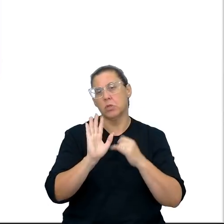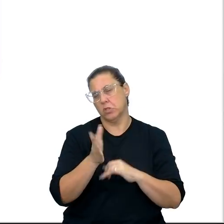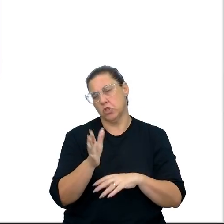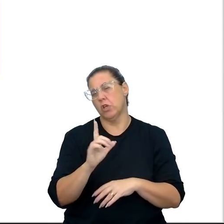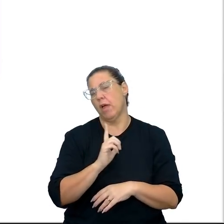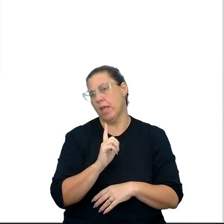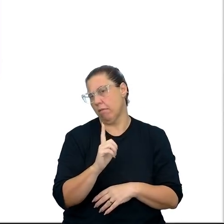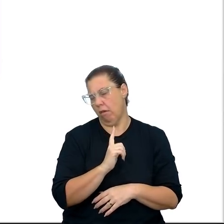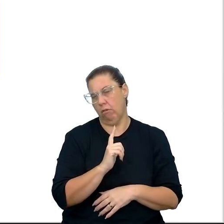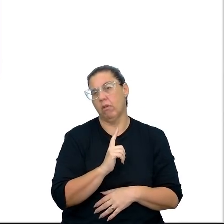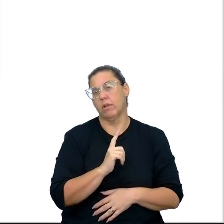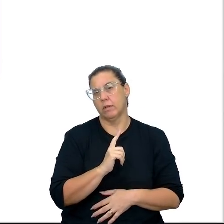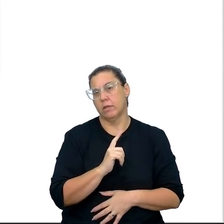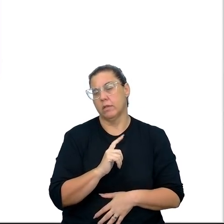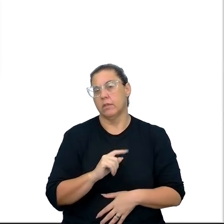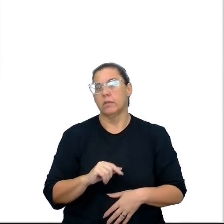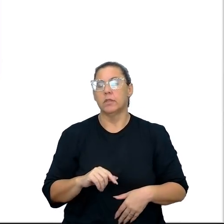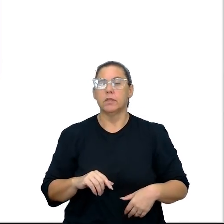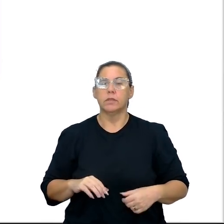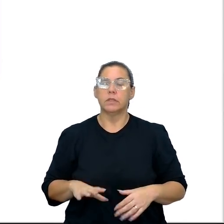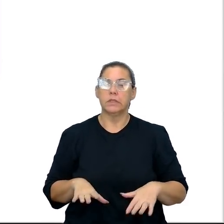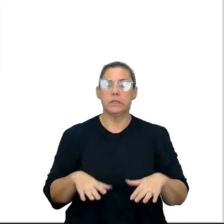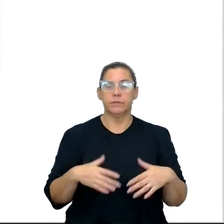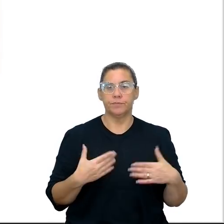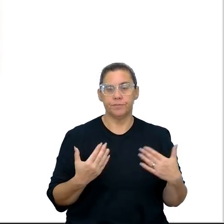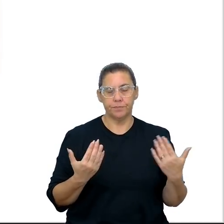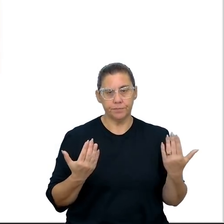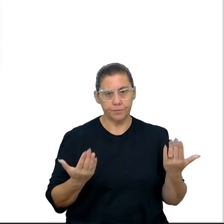né, então,